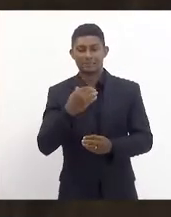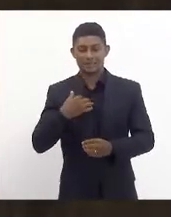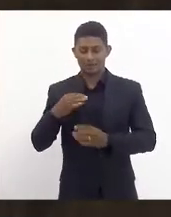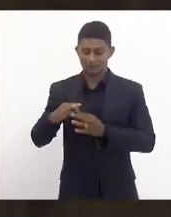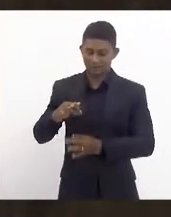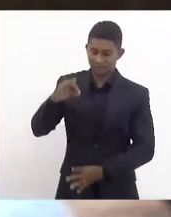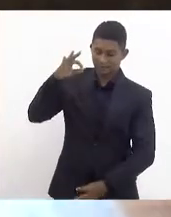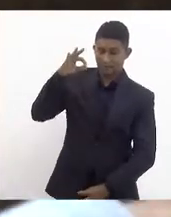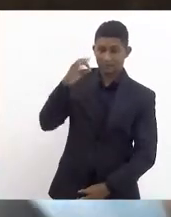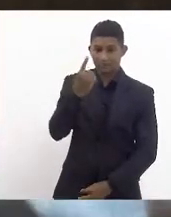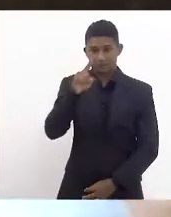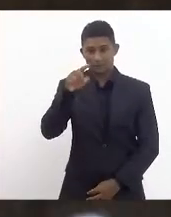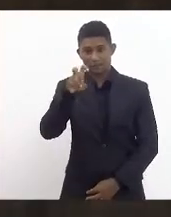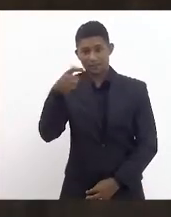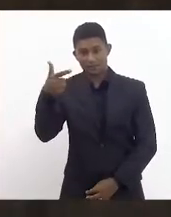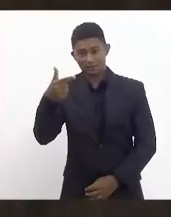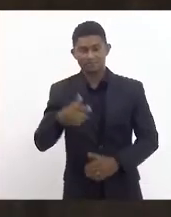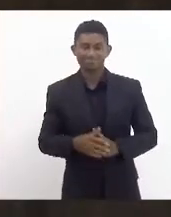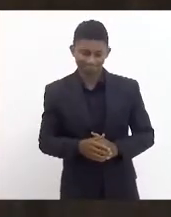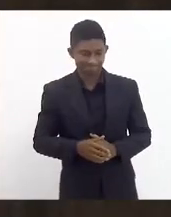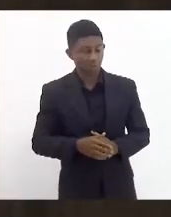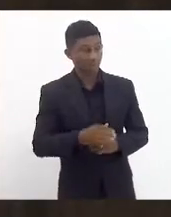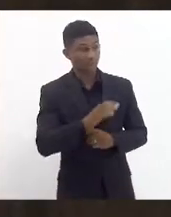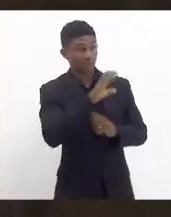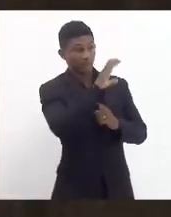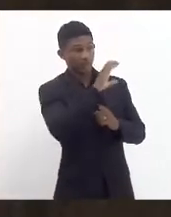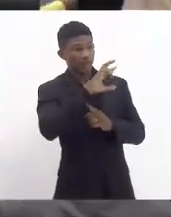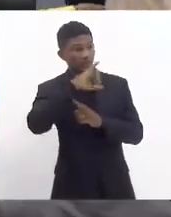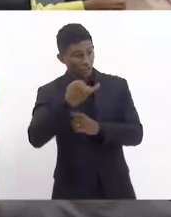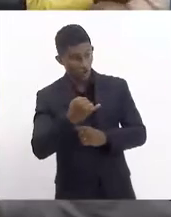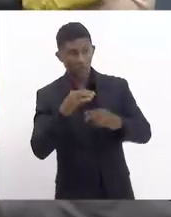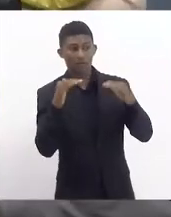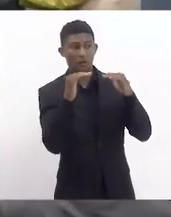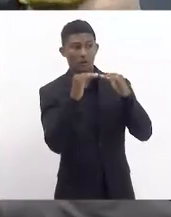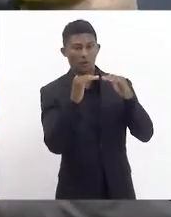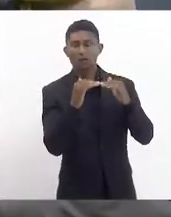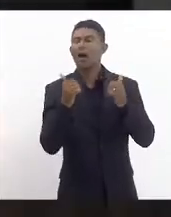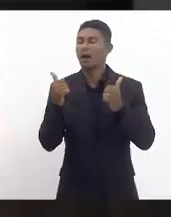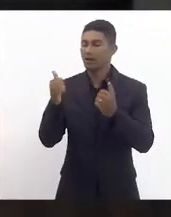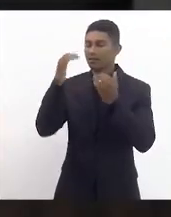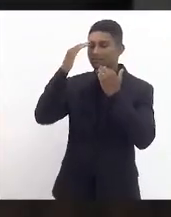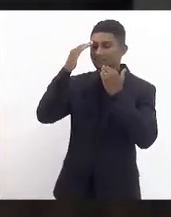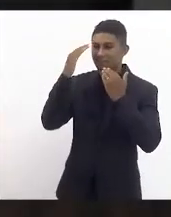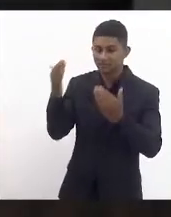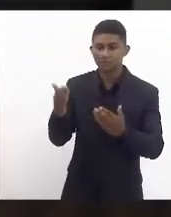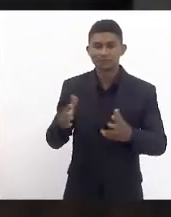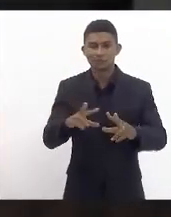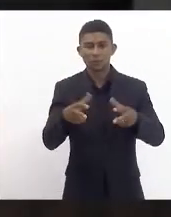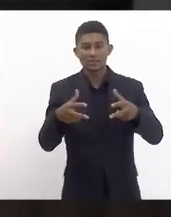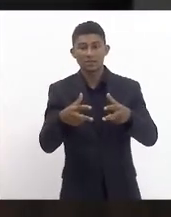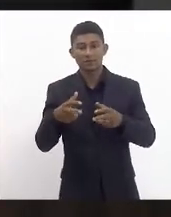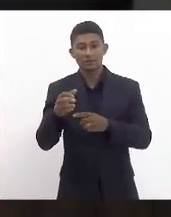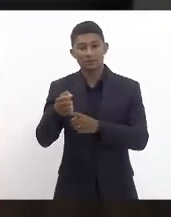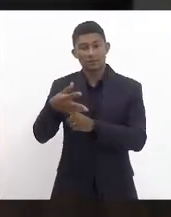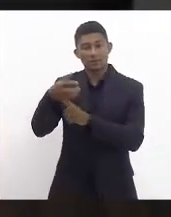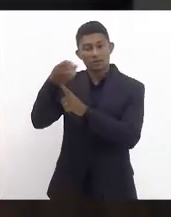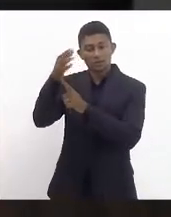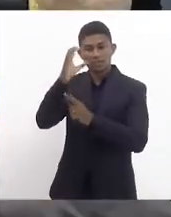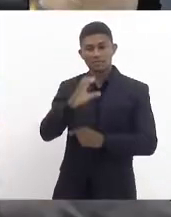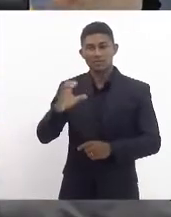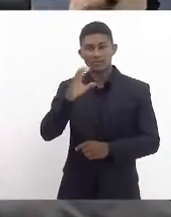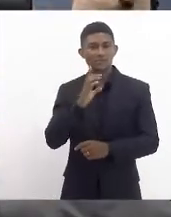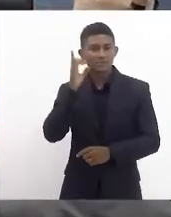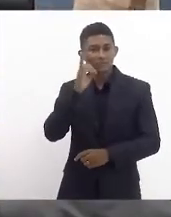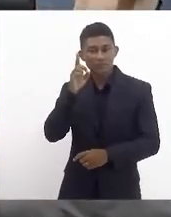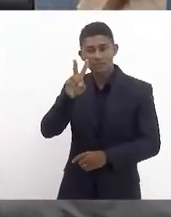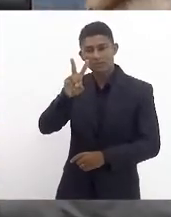1,52 m. Acompanhe o parecer da CCJ. Obrigado. Pela Comissão de Ciência e Tecnologia, deputado Valdeir Carneiro.